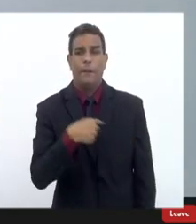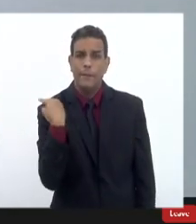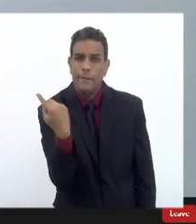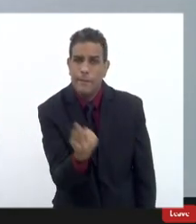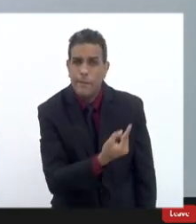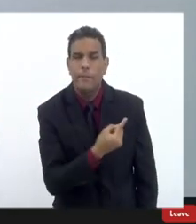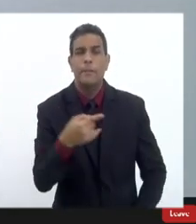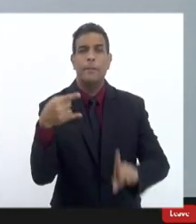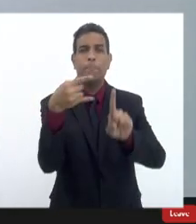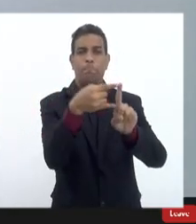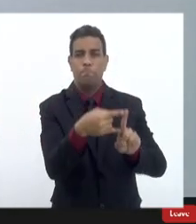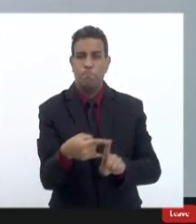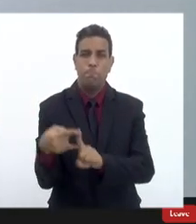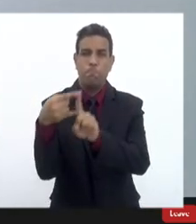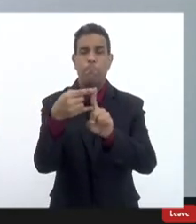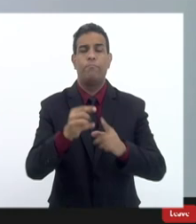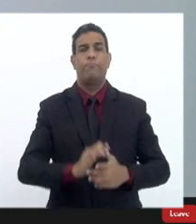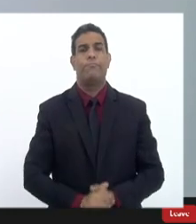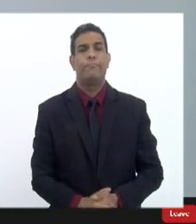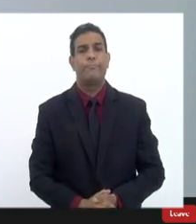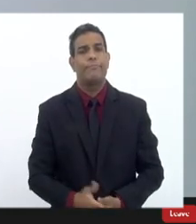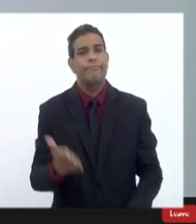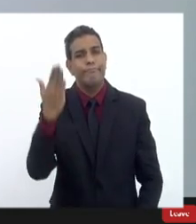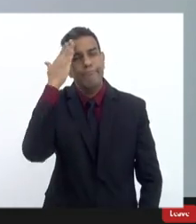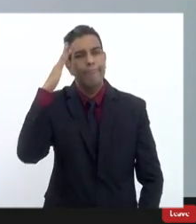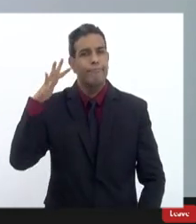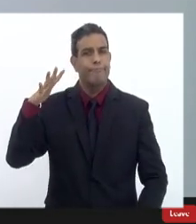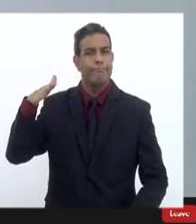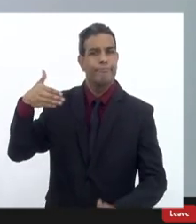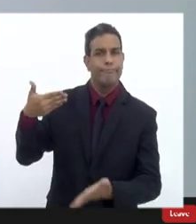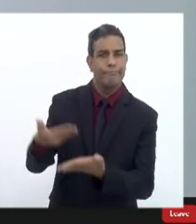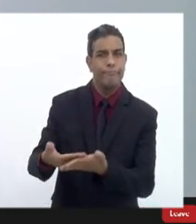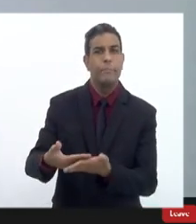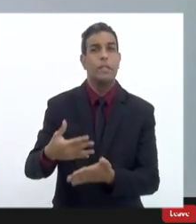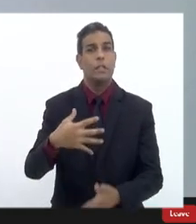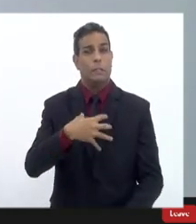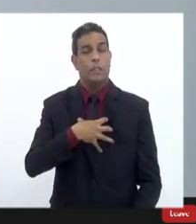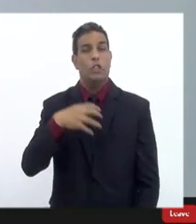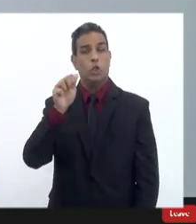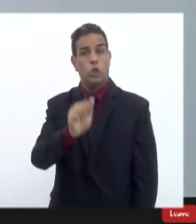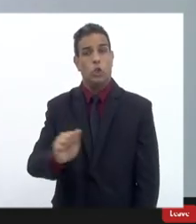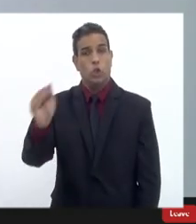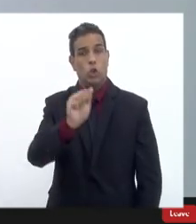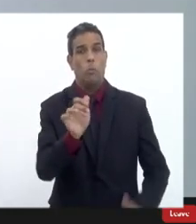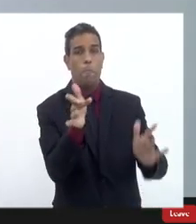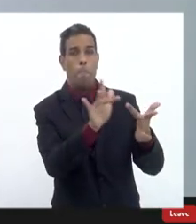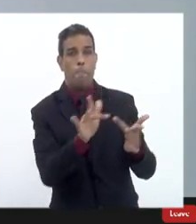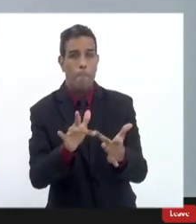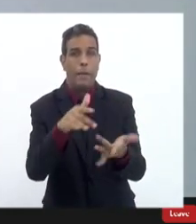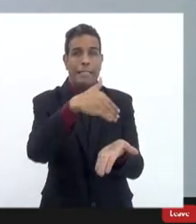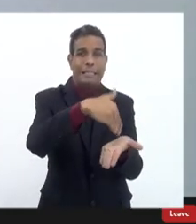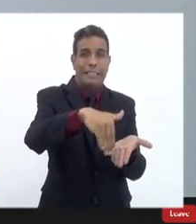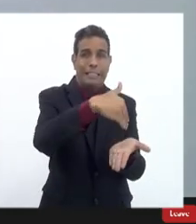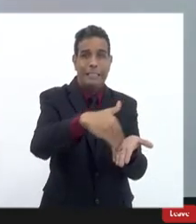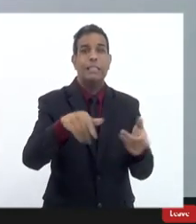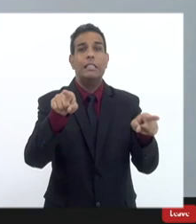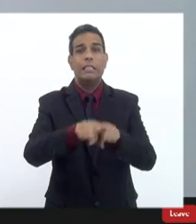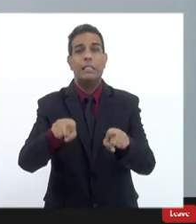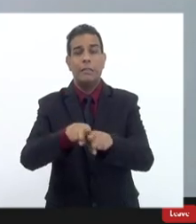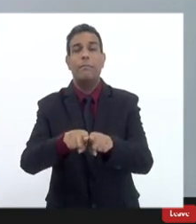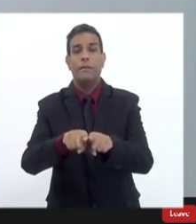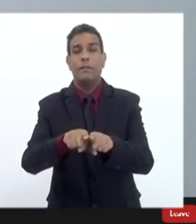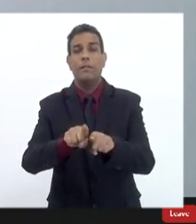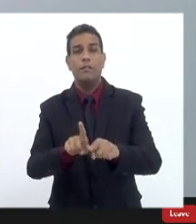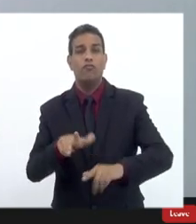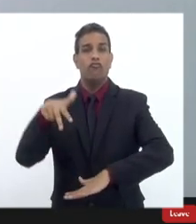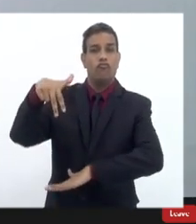estejam nessa plenária. Bom, desde o início da pandemia, também a LERJ se colocou à disposição para o diálogo com a Secretaria de Estado, com o intuito também de dar voz aos